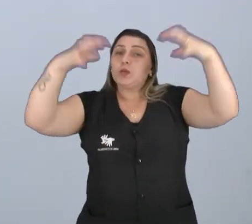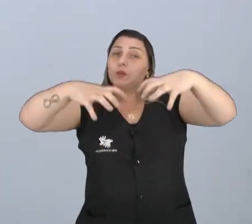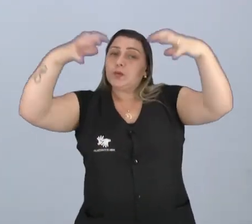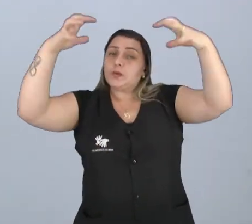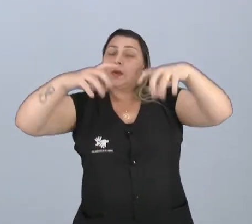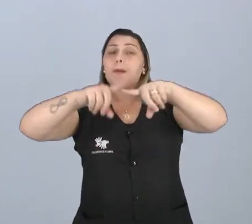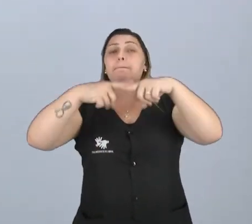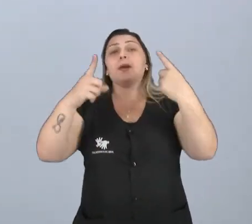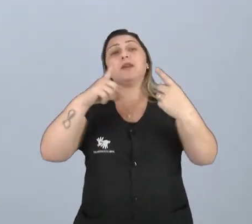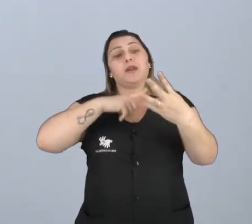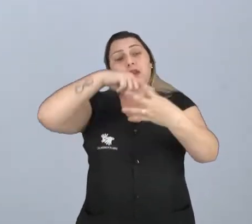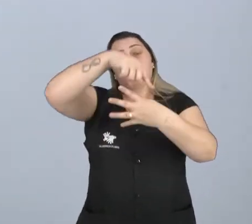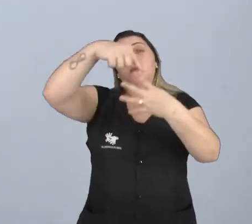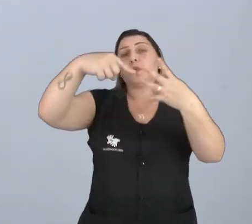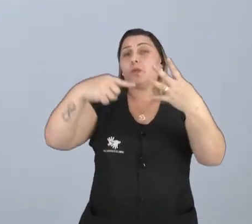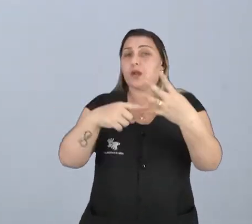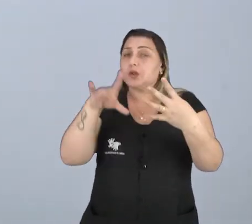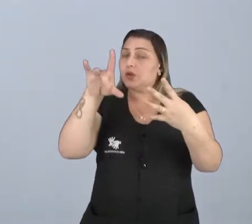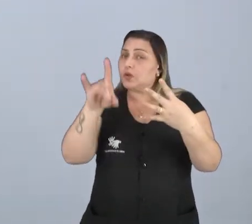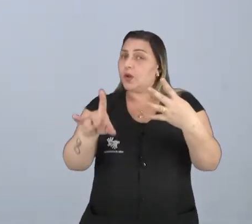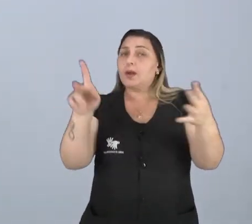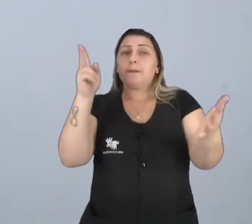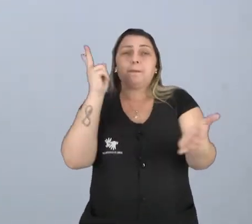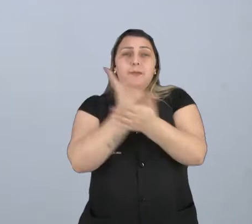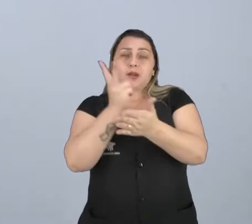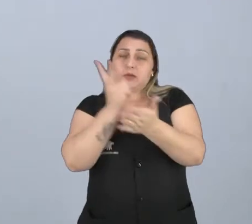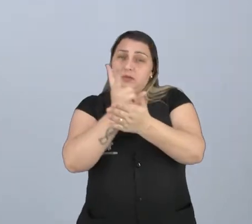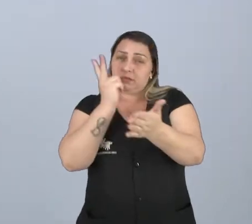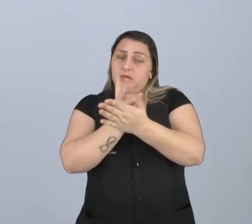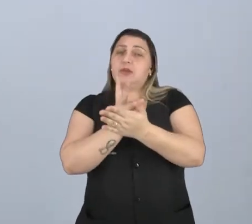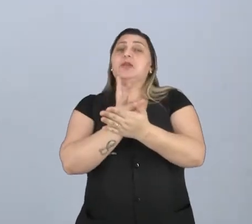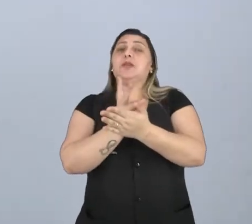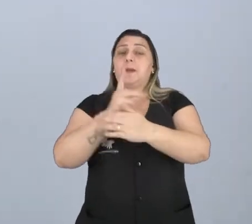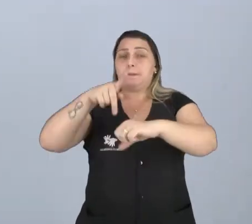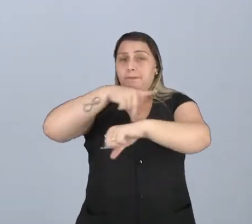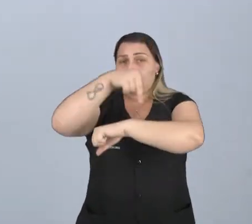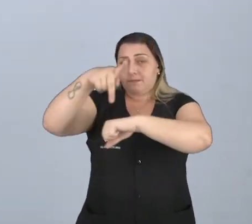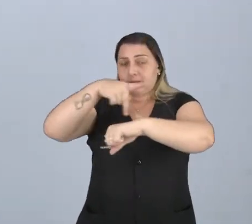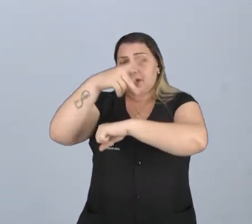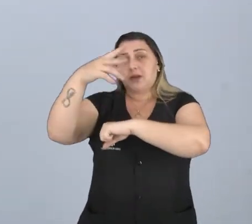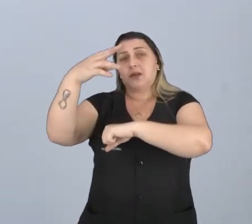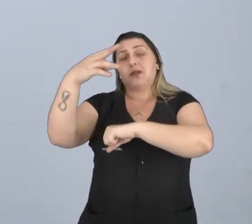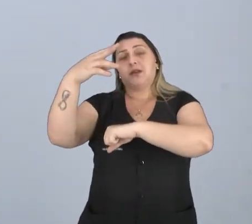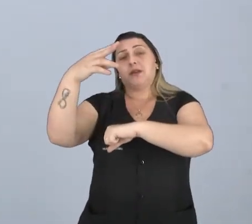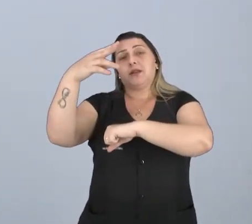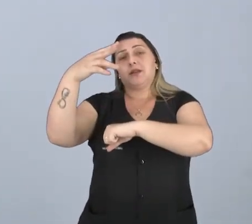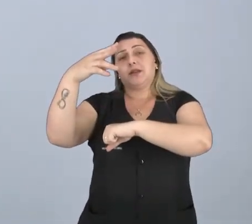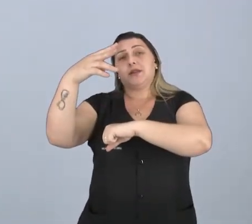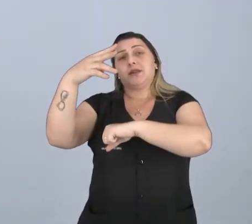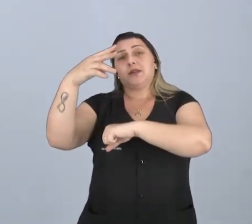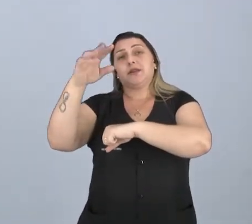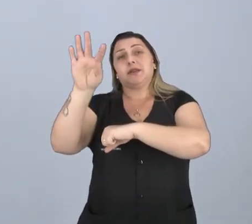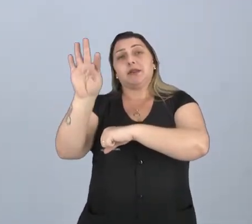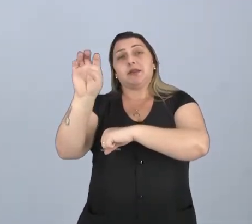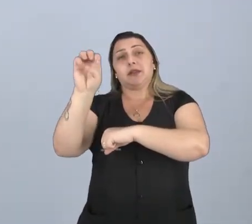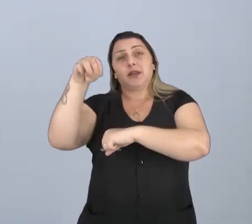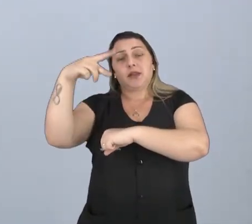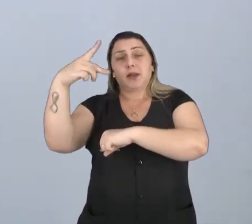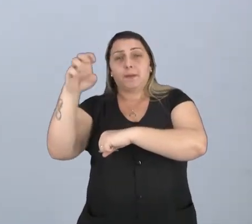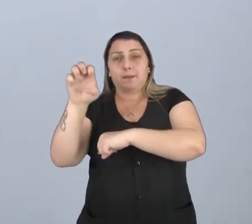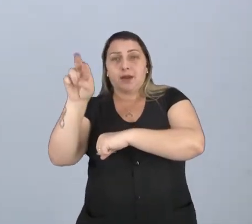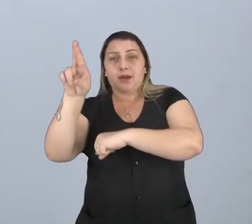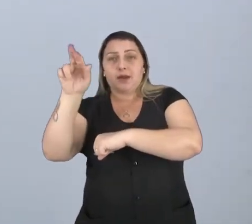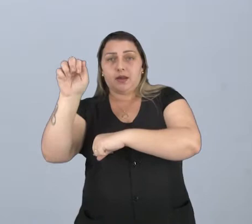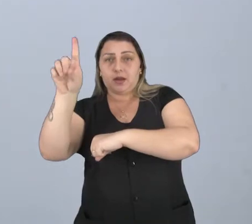Mas existem as quatro, tá? Elas só não são tão marcantes quanto em países tropicais, ou países temperados, por exemplo,